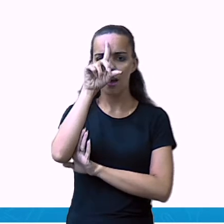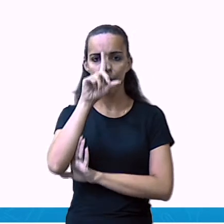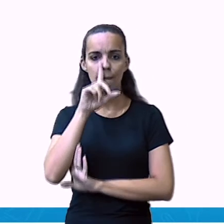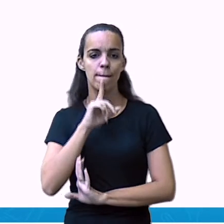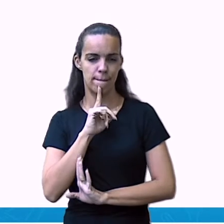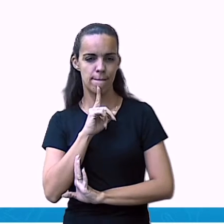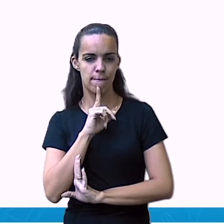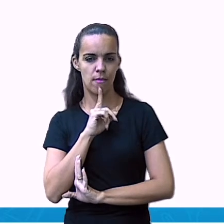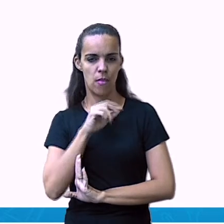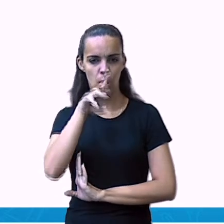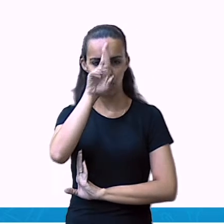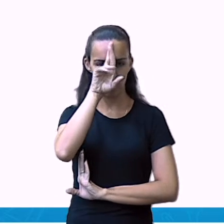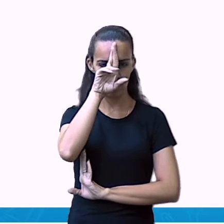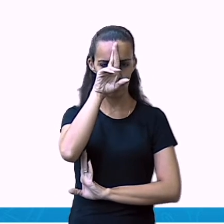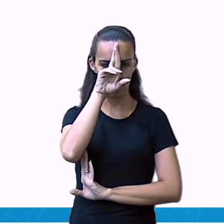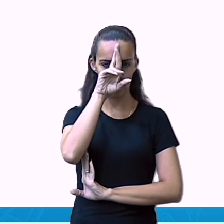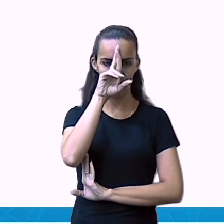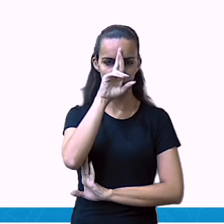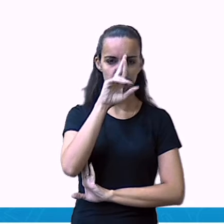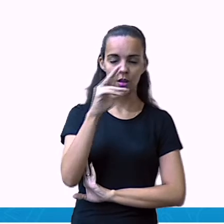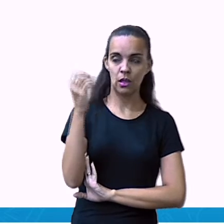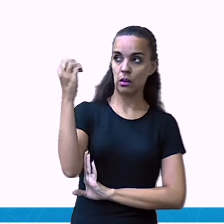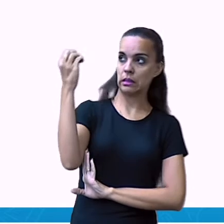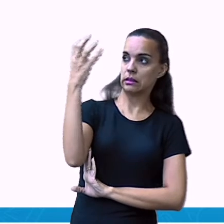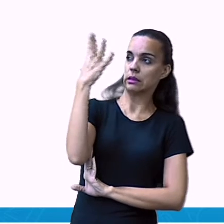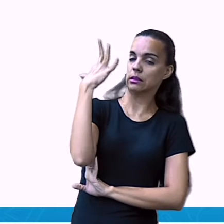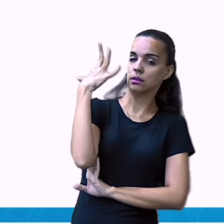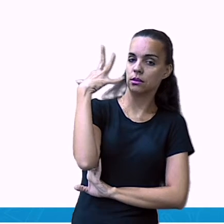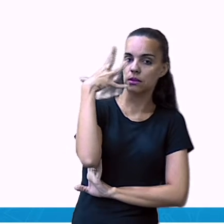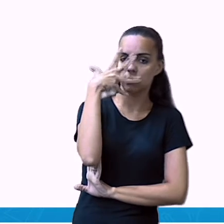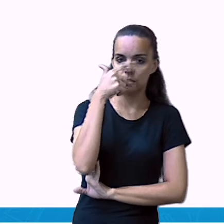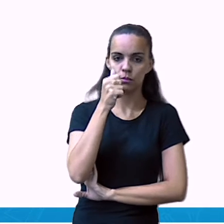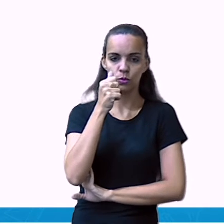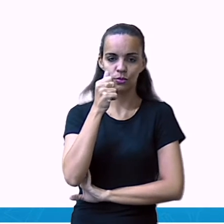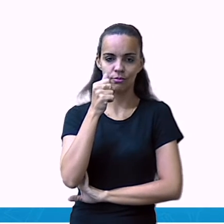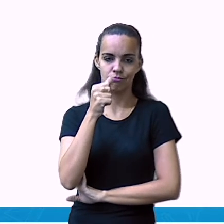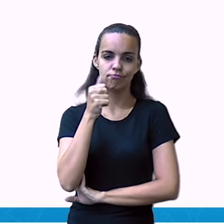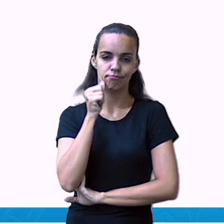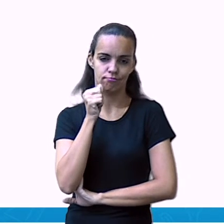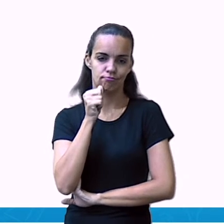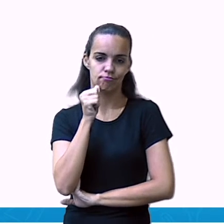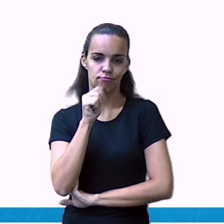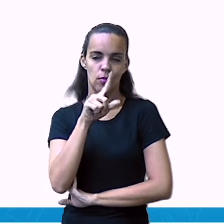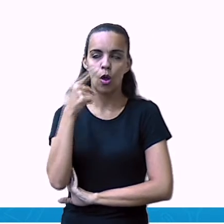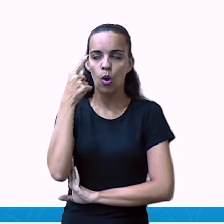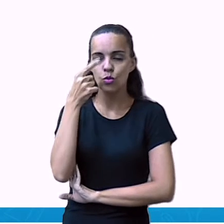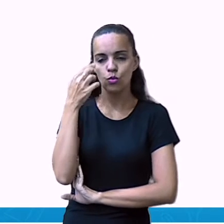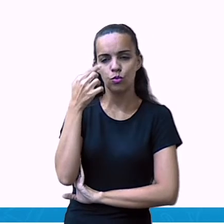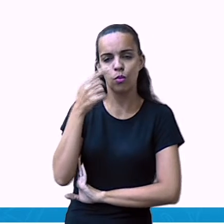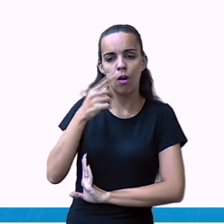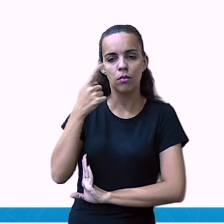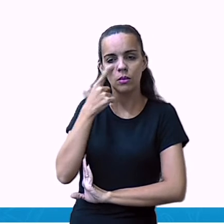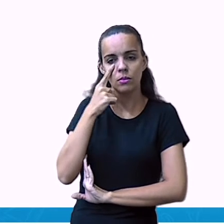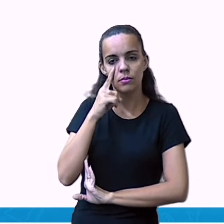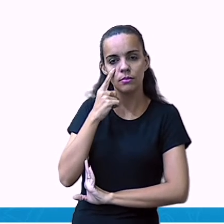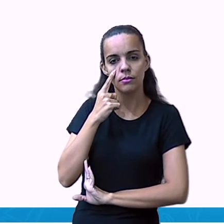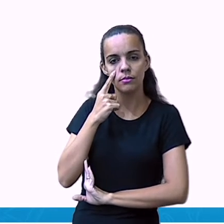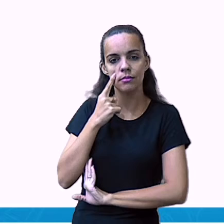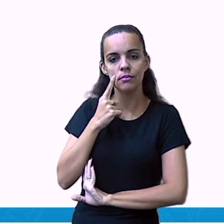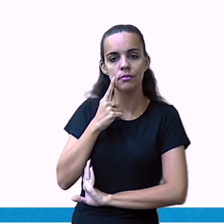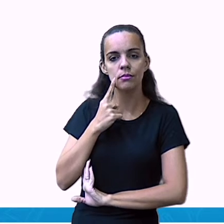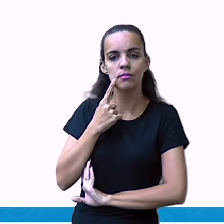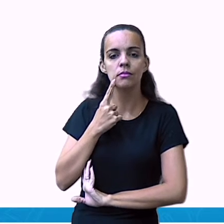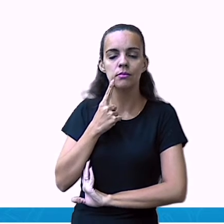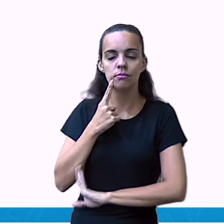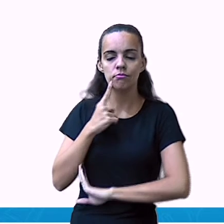meio-dia iluminava a cara bonita da Romina e os olhos dela molhados